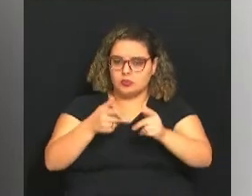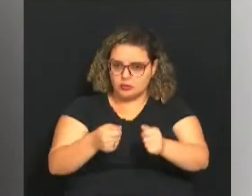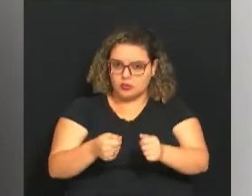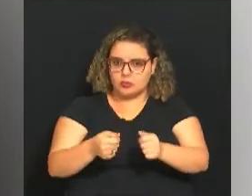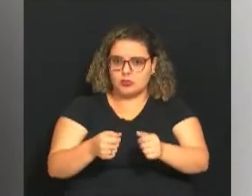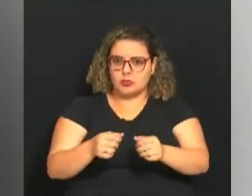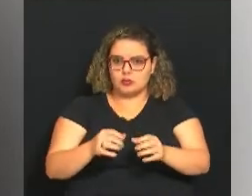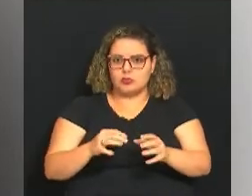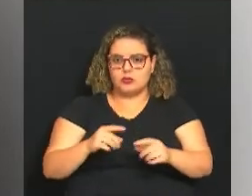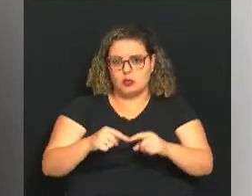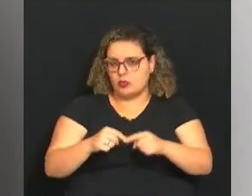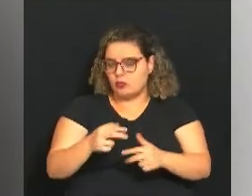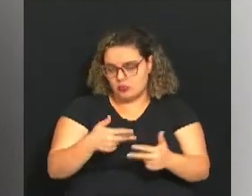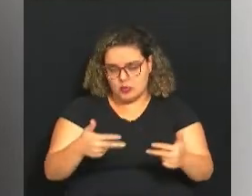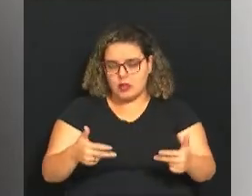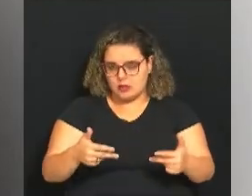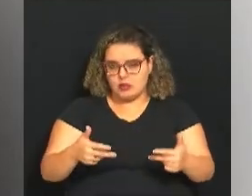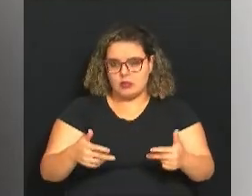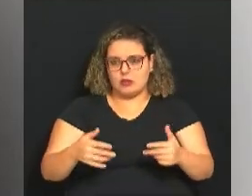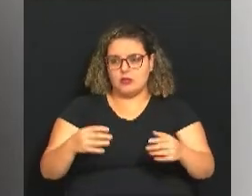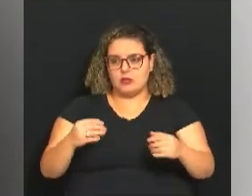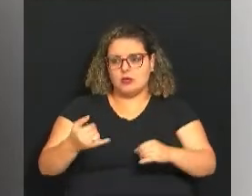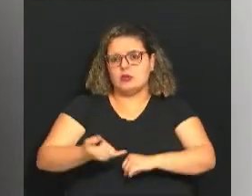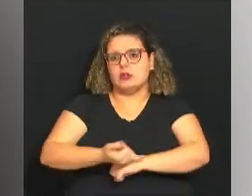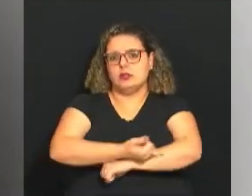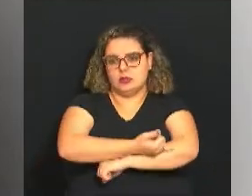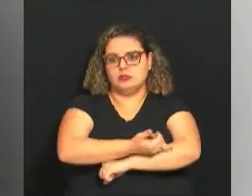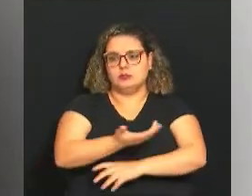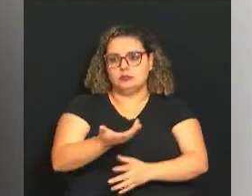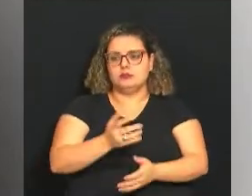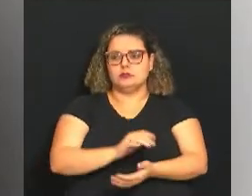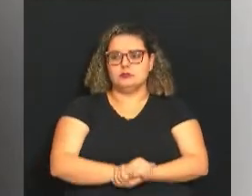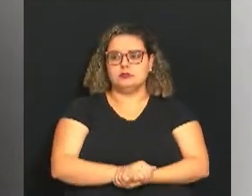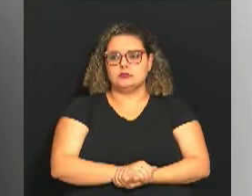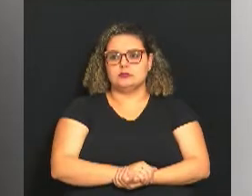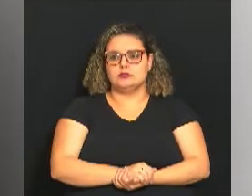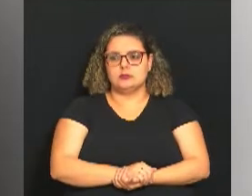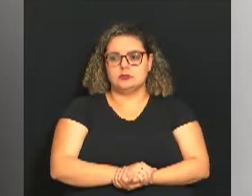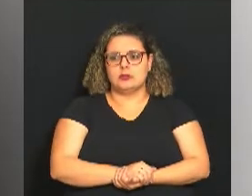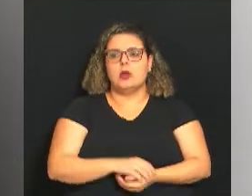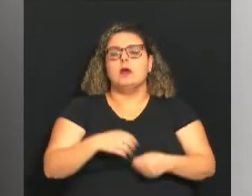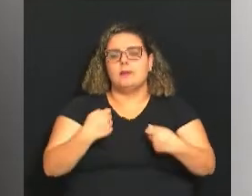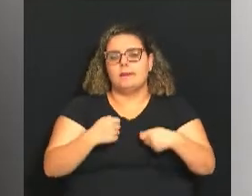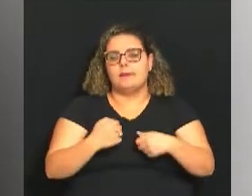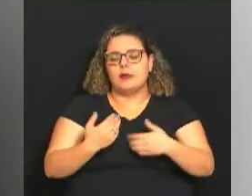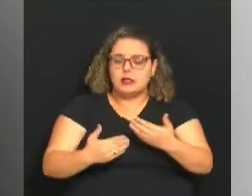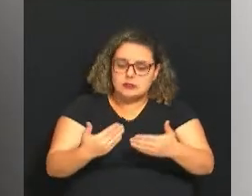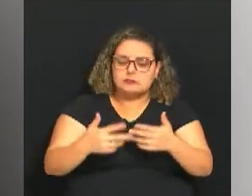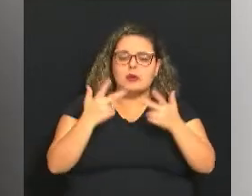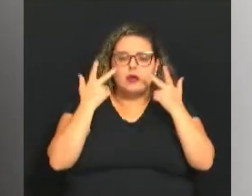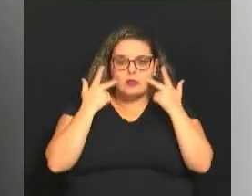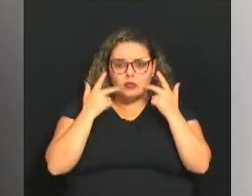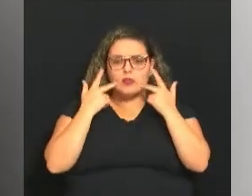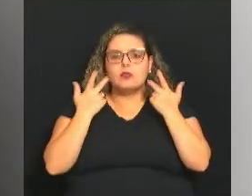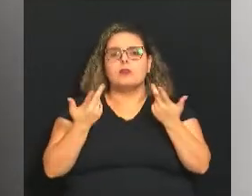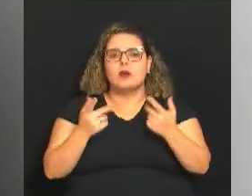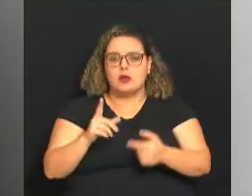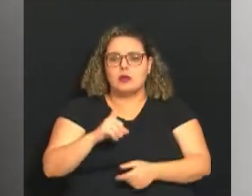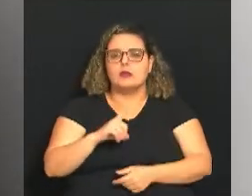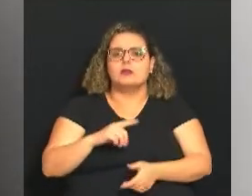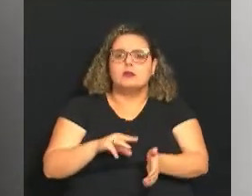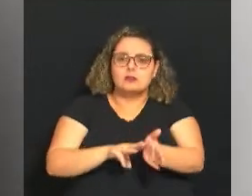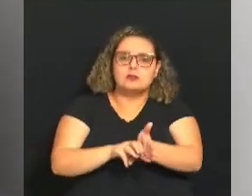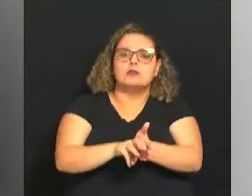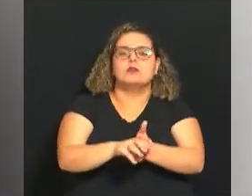né? Eu acho que a ILUM tem que passar por esse processo, né? Ela tem toda uma metodologia, uma proposta